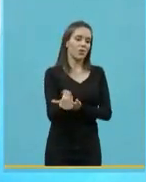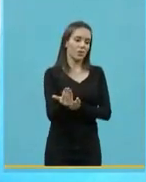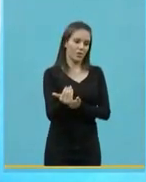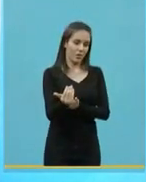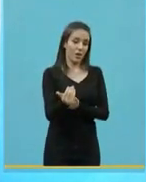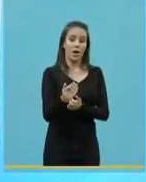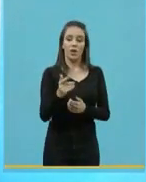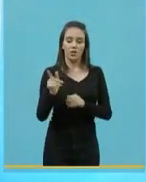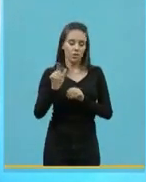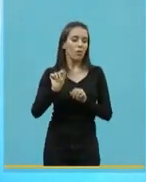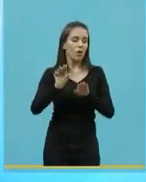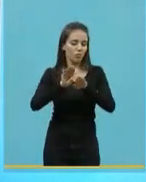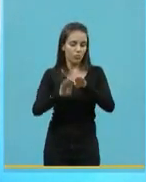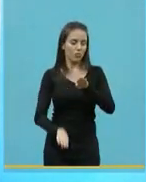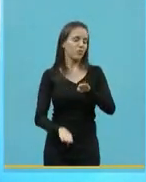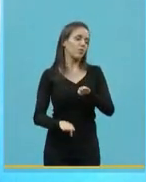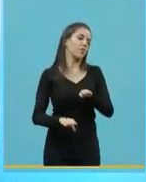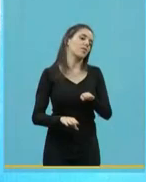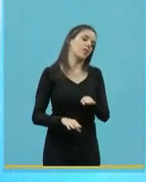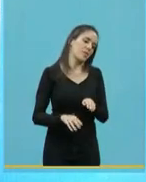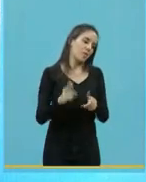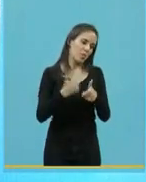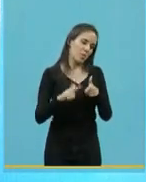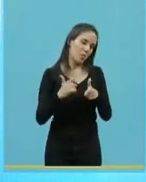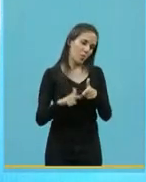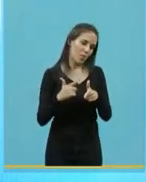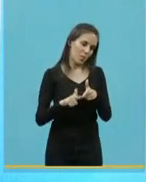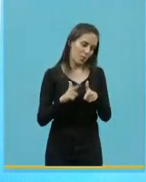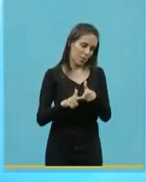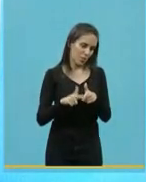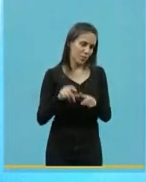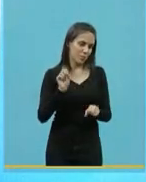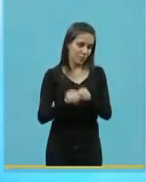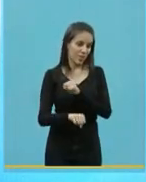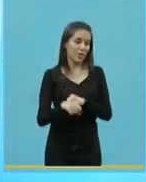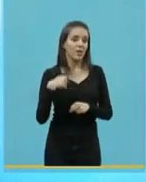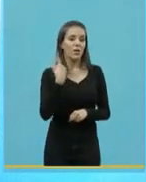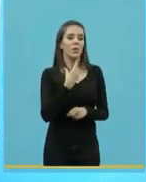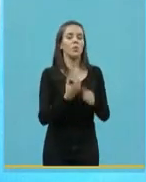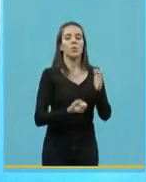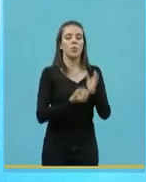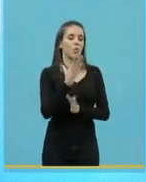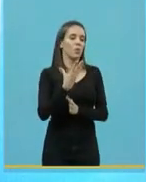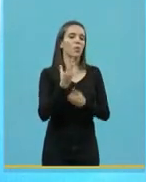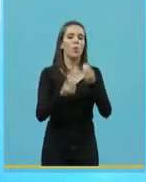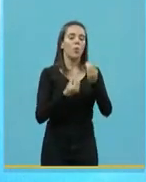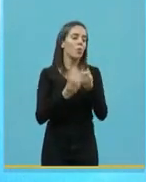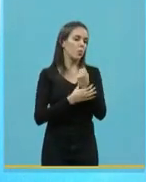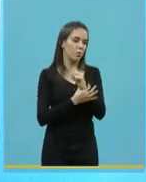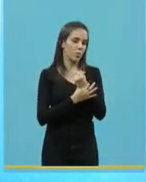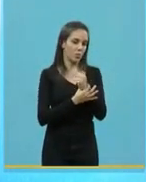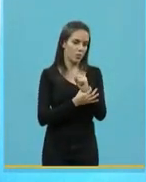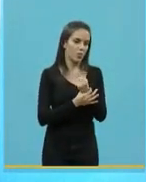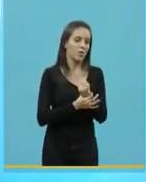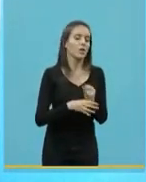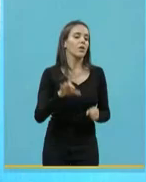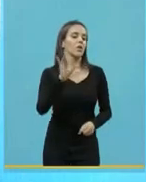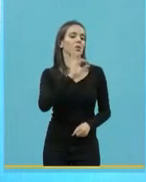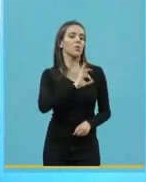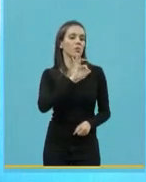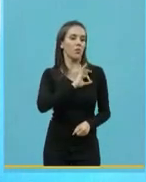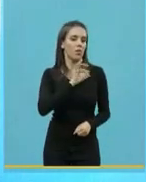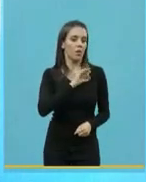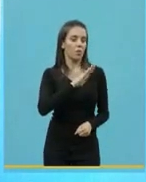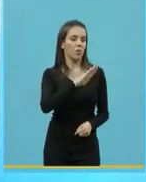reduz a violência nós não podemos reproduzir o modelo de segurança que na verdade criou a polícia que mais